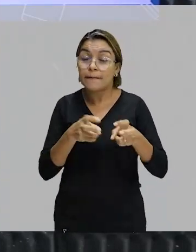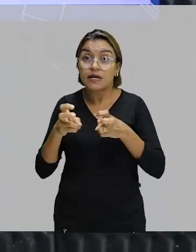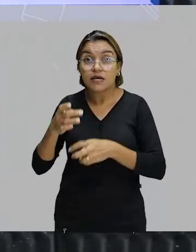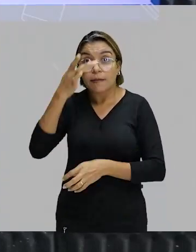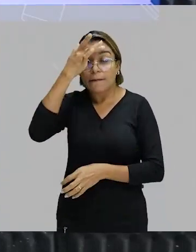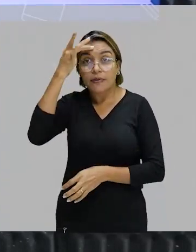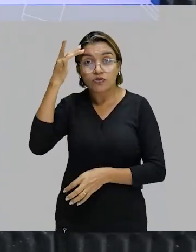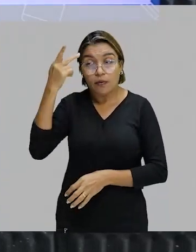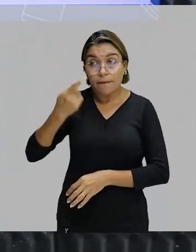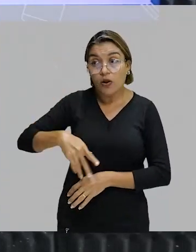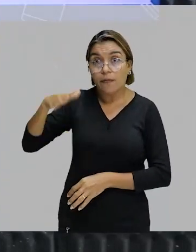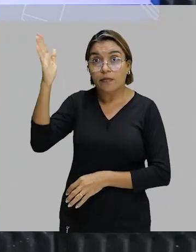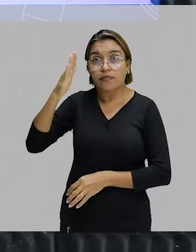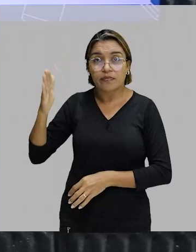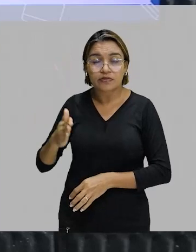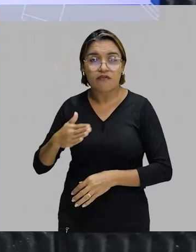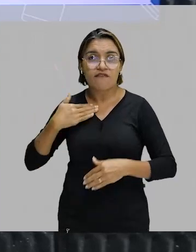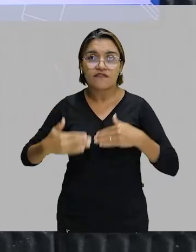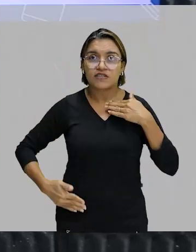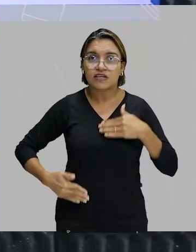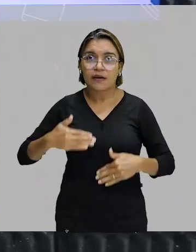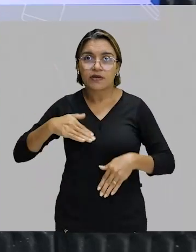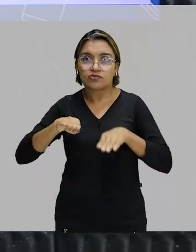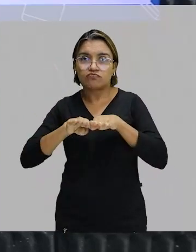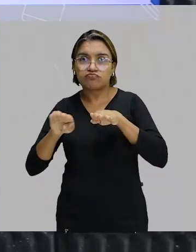que é degenerado fisicamente,